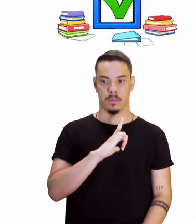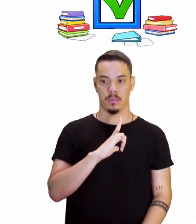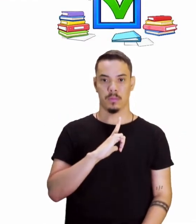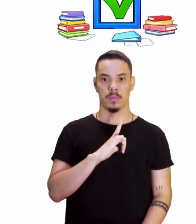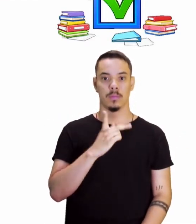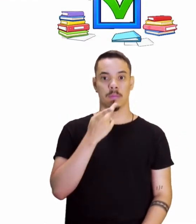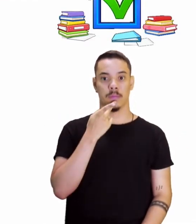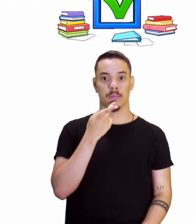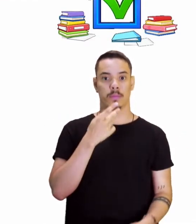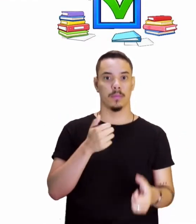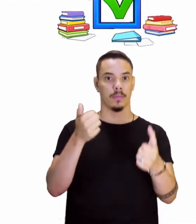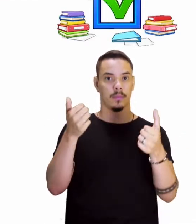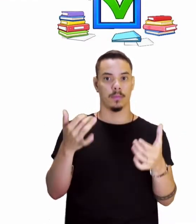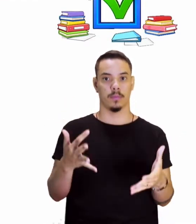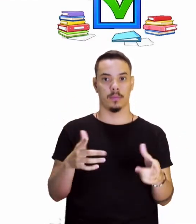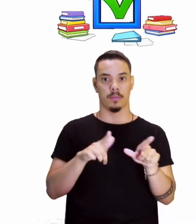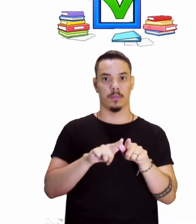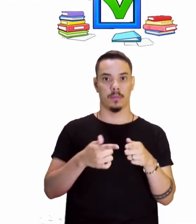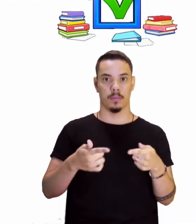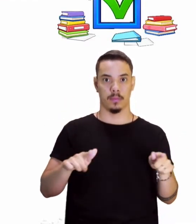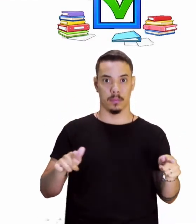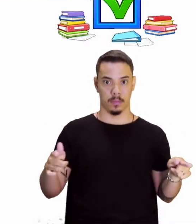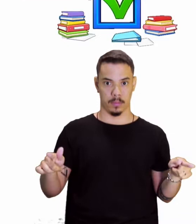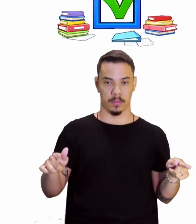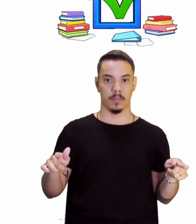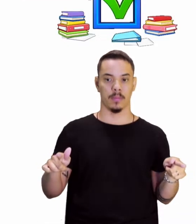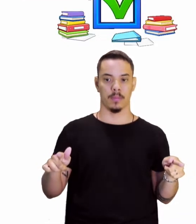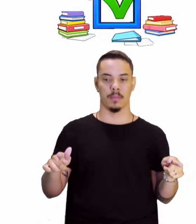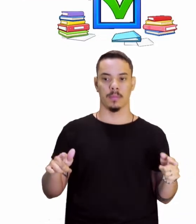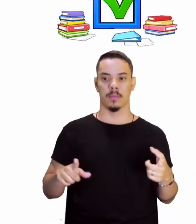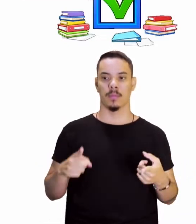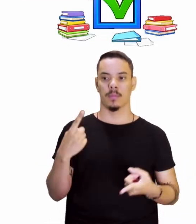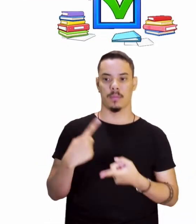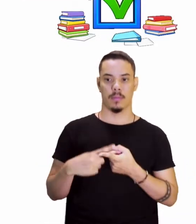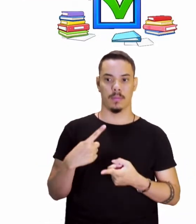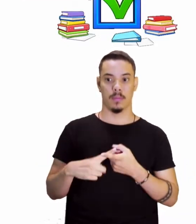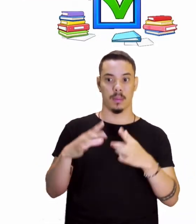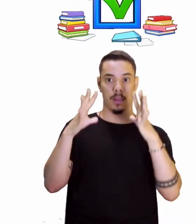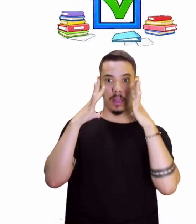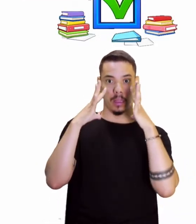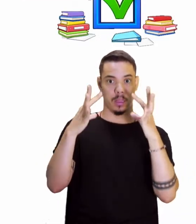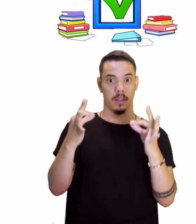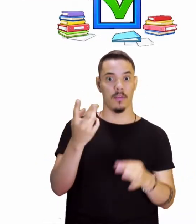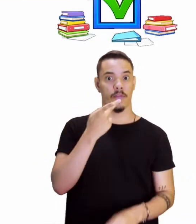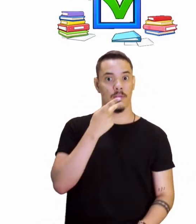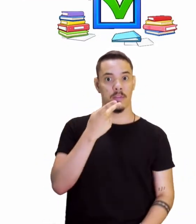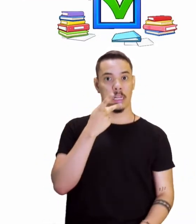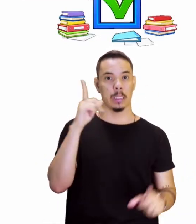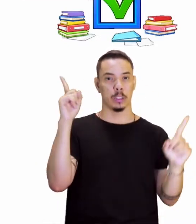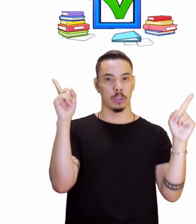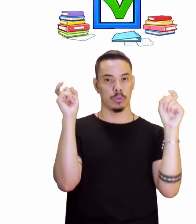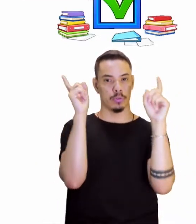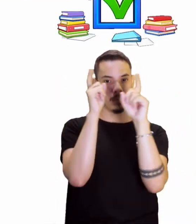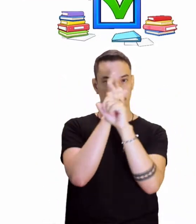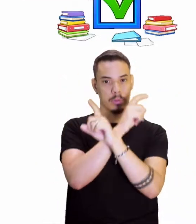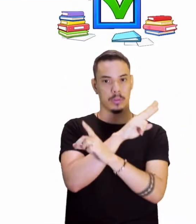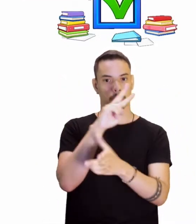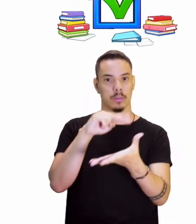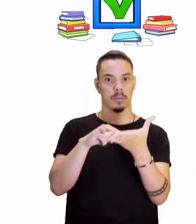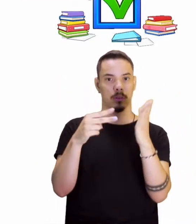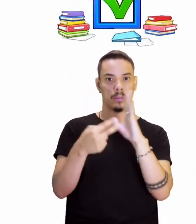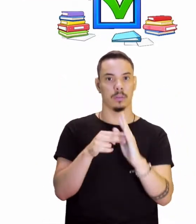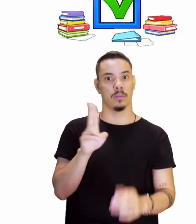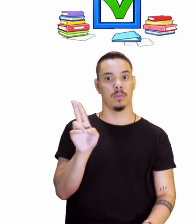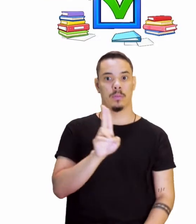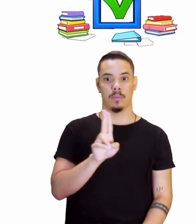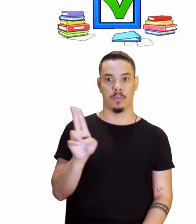o quê? De gramática. Olha só, preste atenção. Aqui, dificuldade é nome.